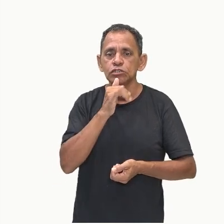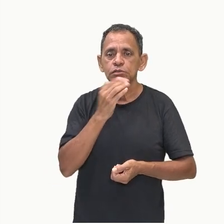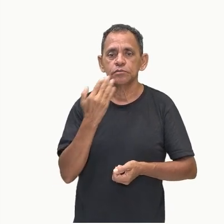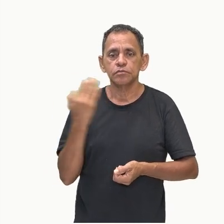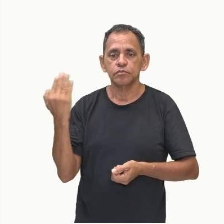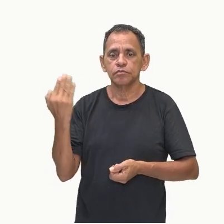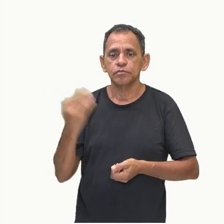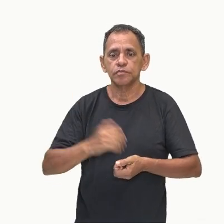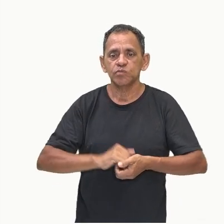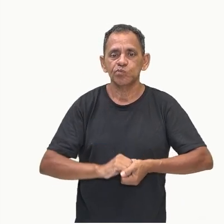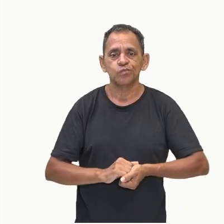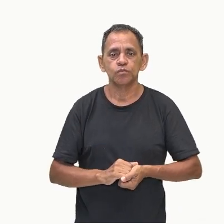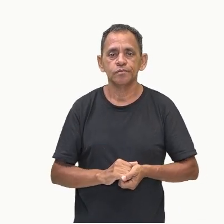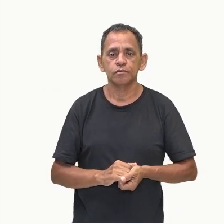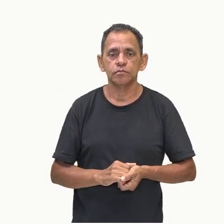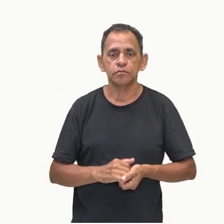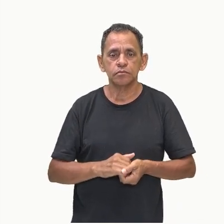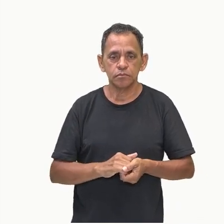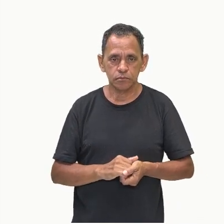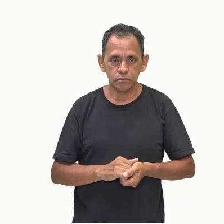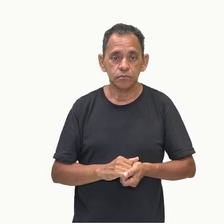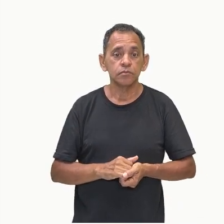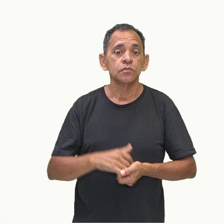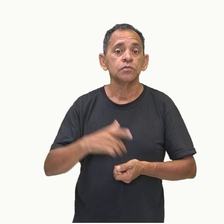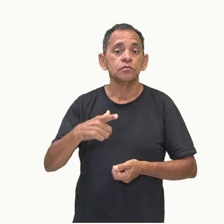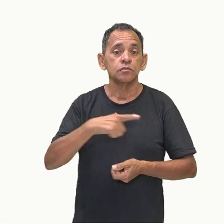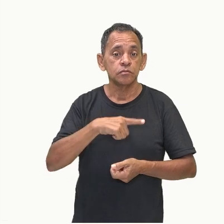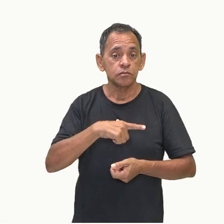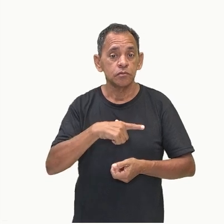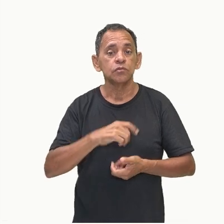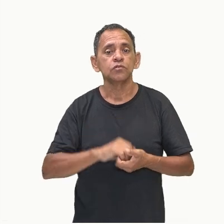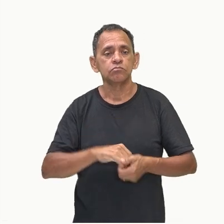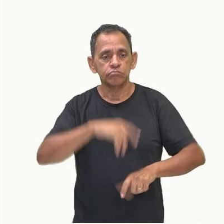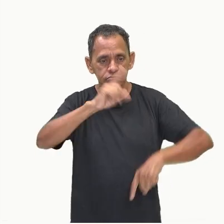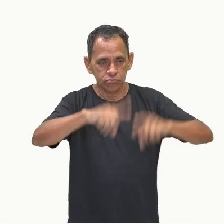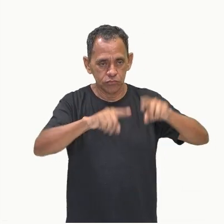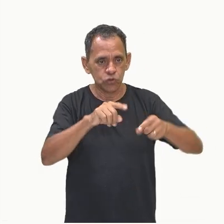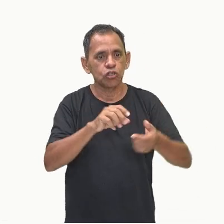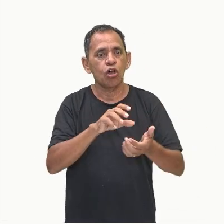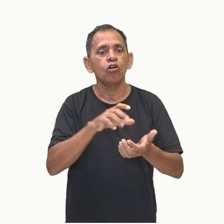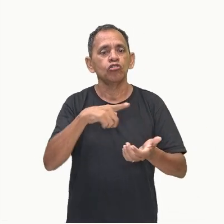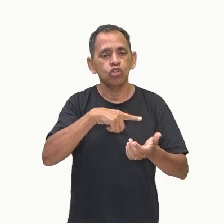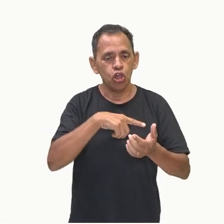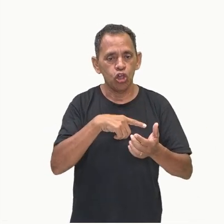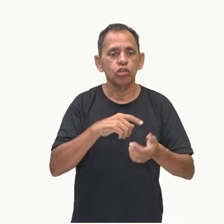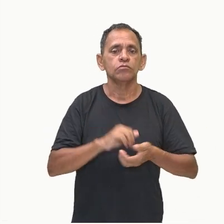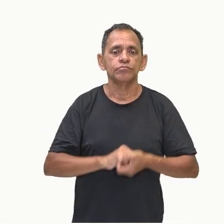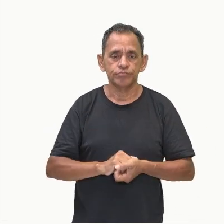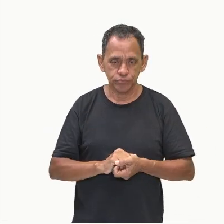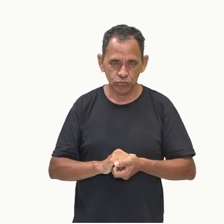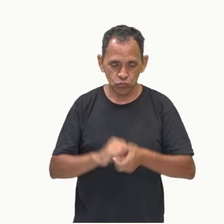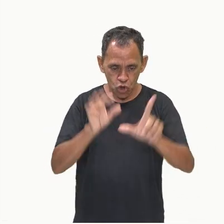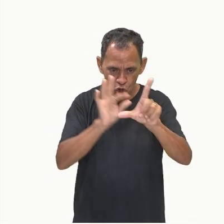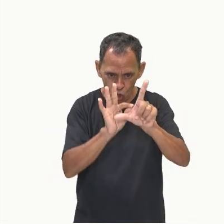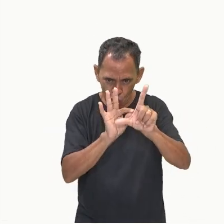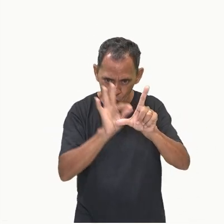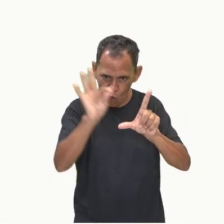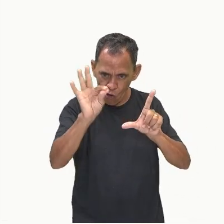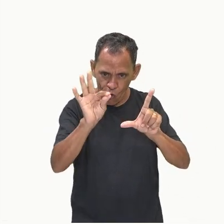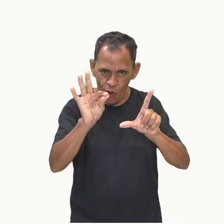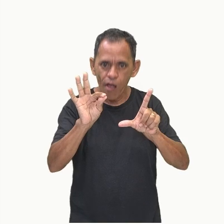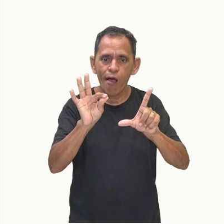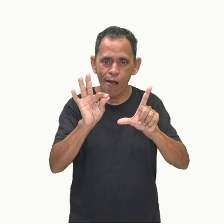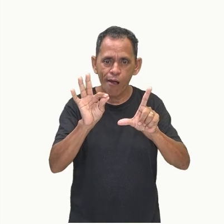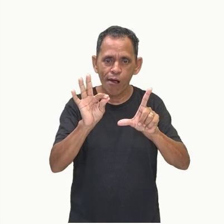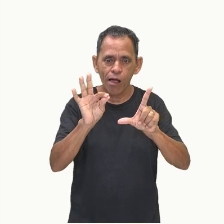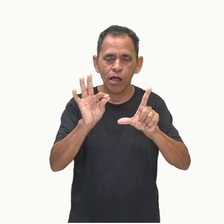só uma olhada Eu tenho um ponto material que ele se movimenta por uma trajetória retilínea segundo essa função